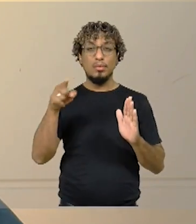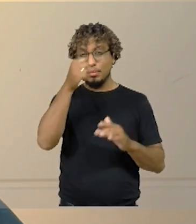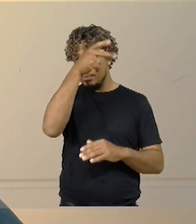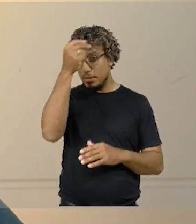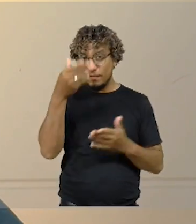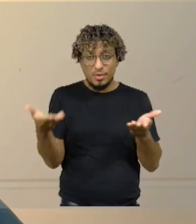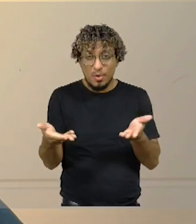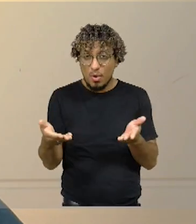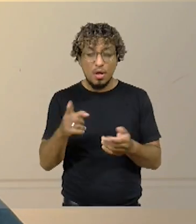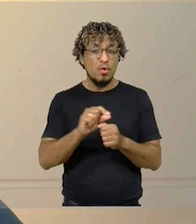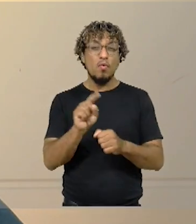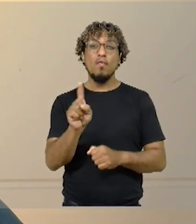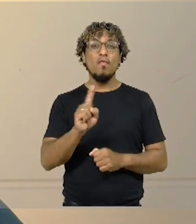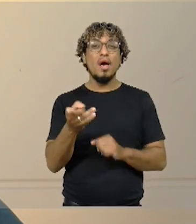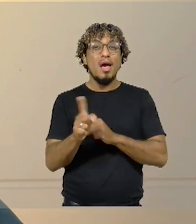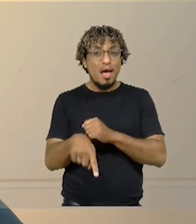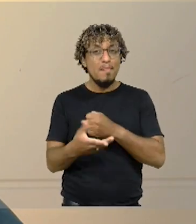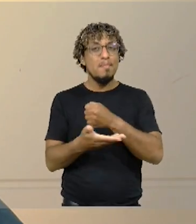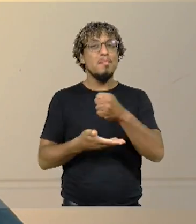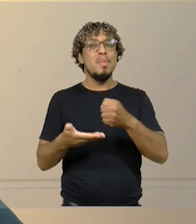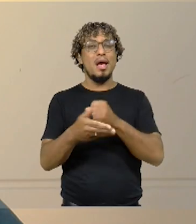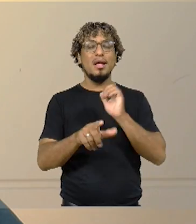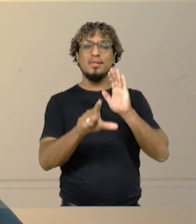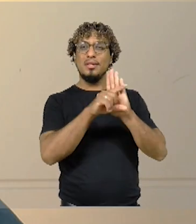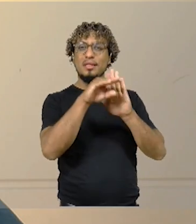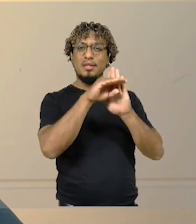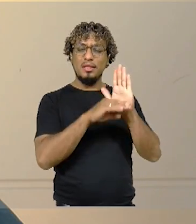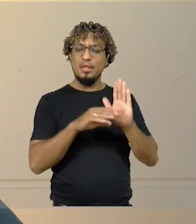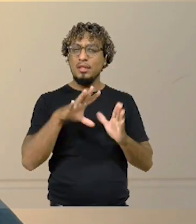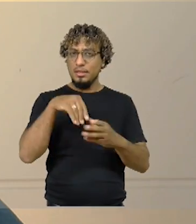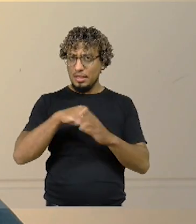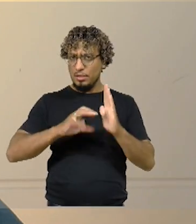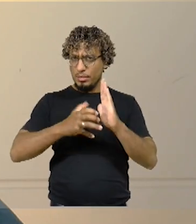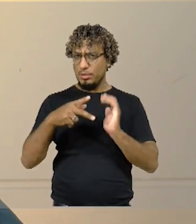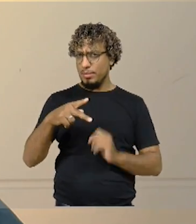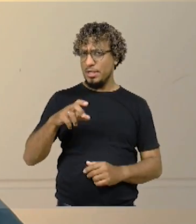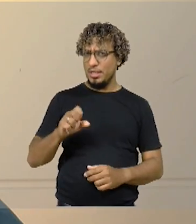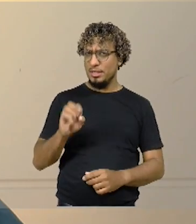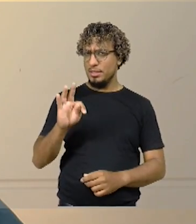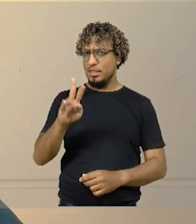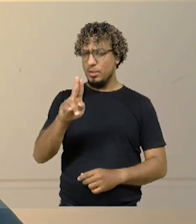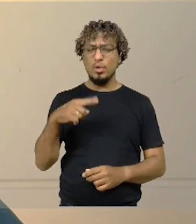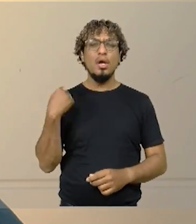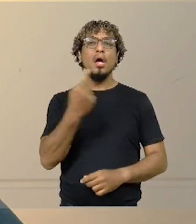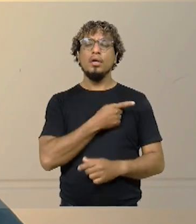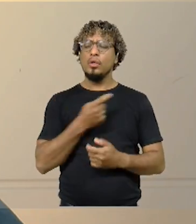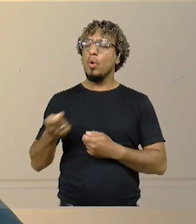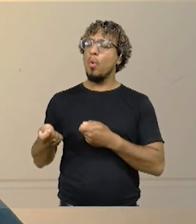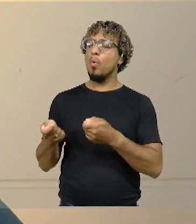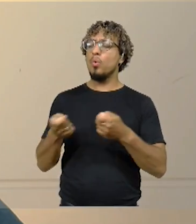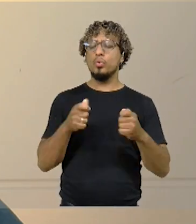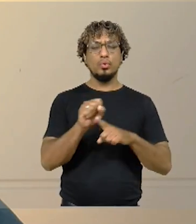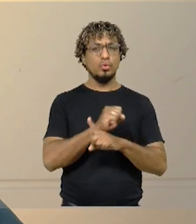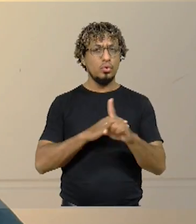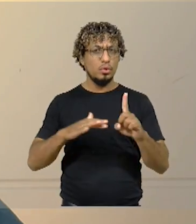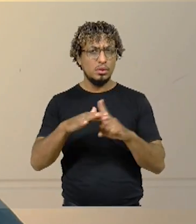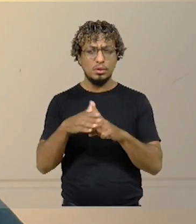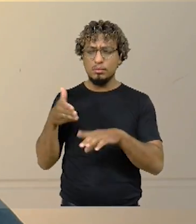governar apoiado nos conselhos populares, onde a gente vai definir o orçamento do município de São Luís, né? Porque é uma